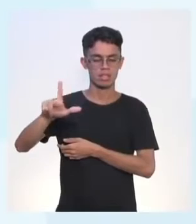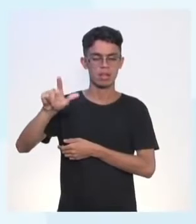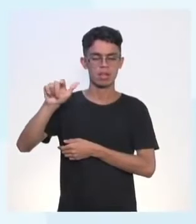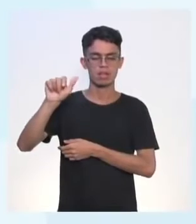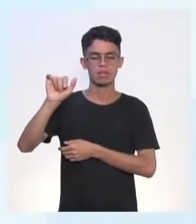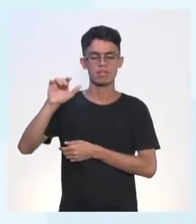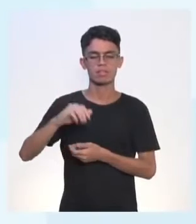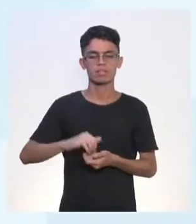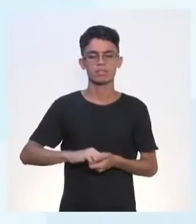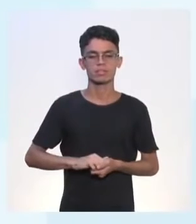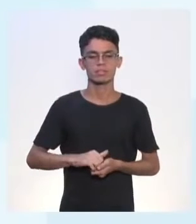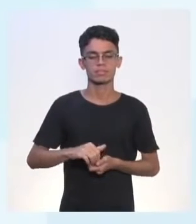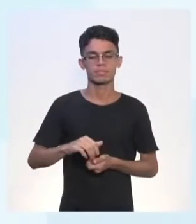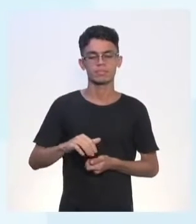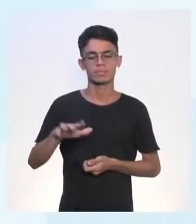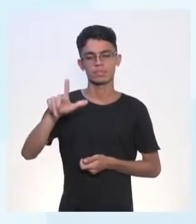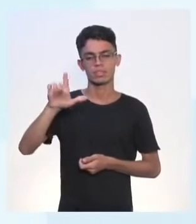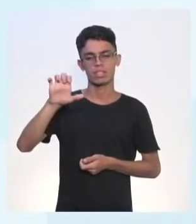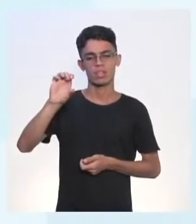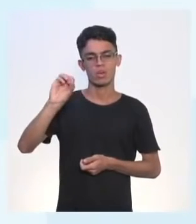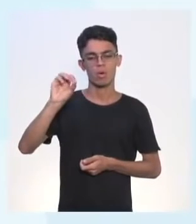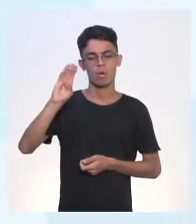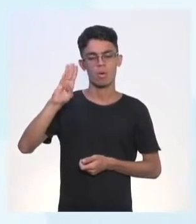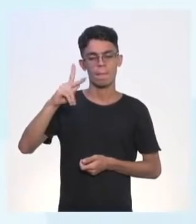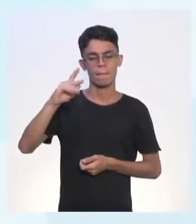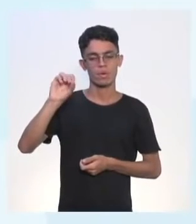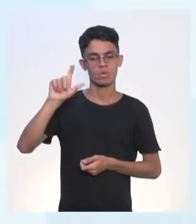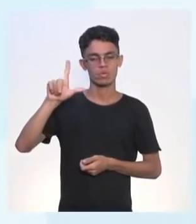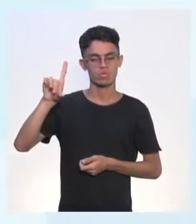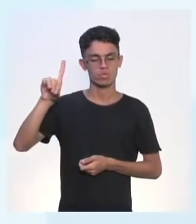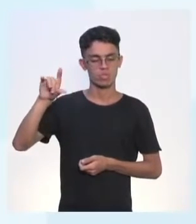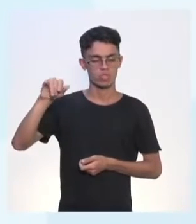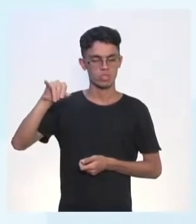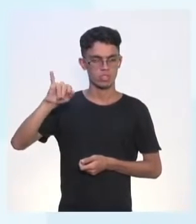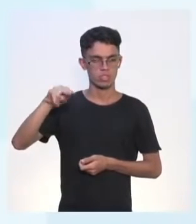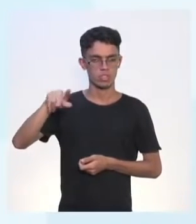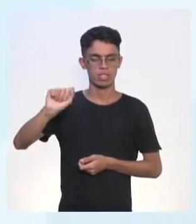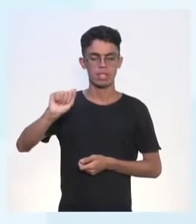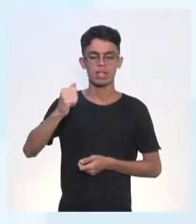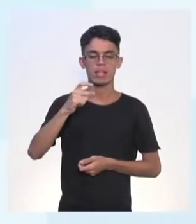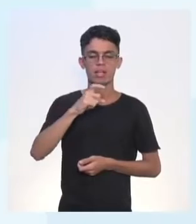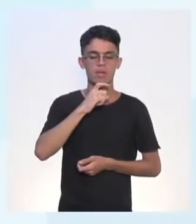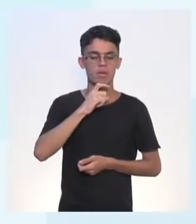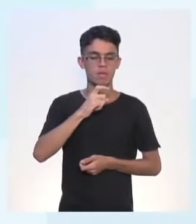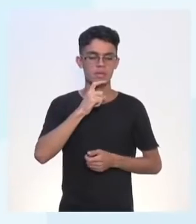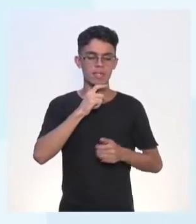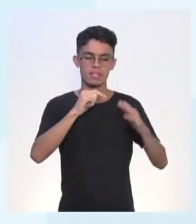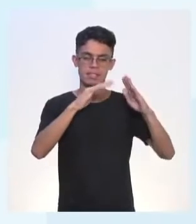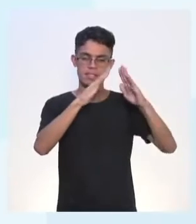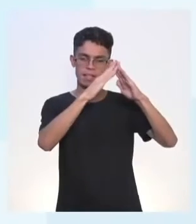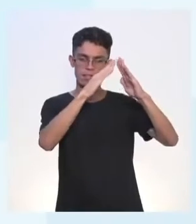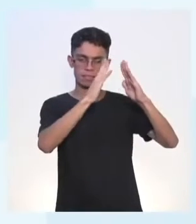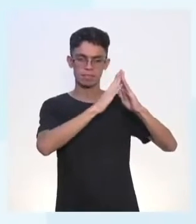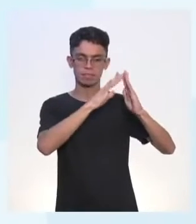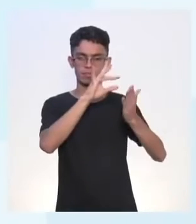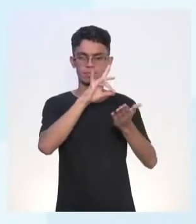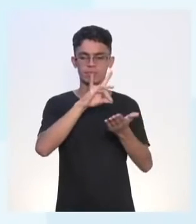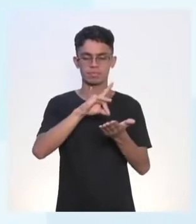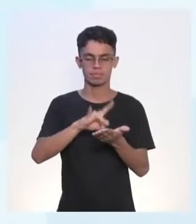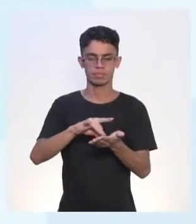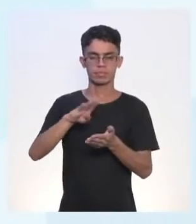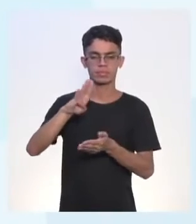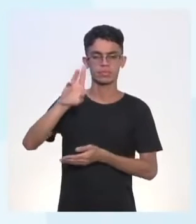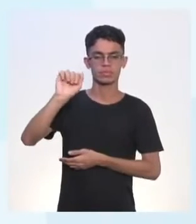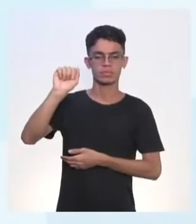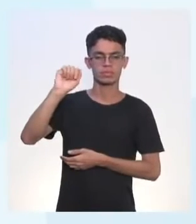homenagem a Dona Leopoldina, esposa de Dom Pedro I. E o verde, a cor da Casa Real de Bragança,